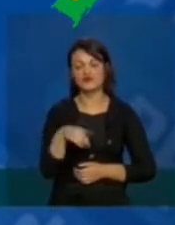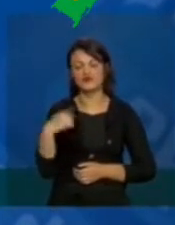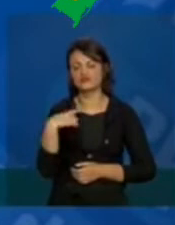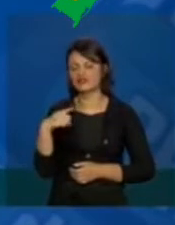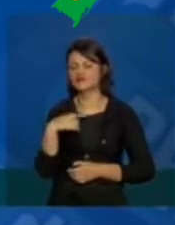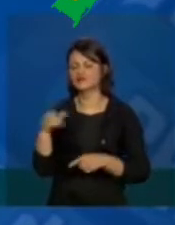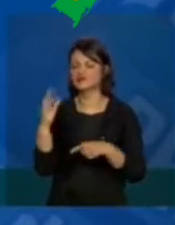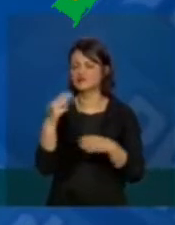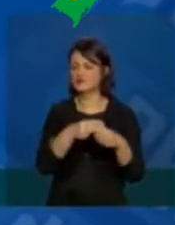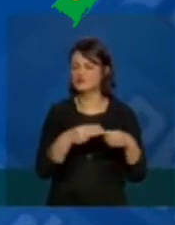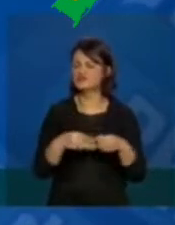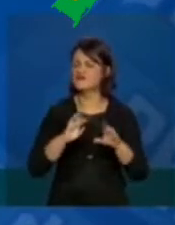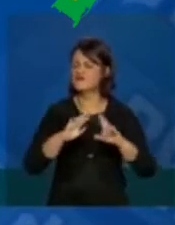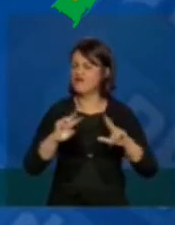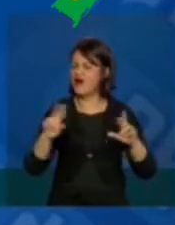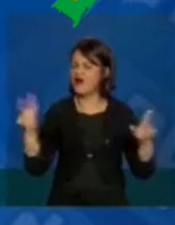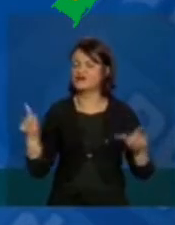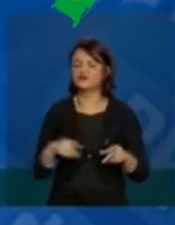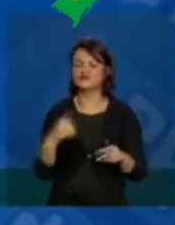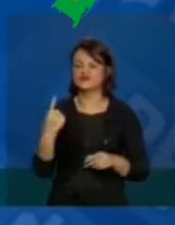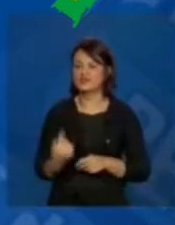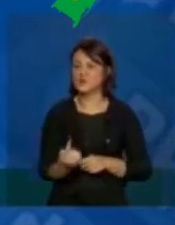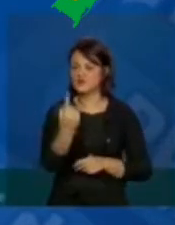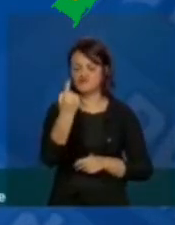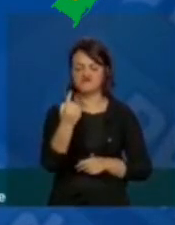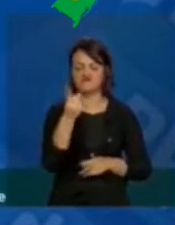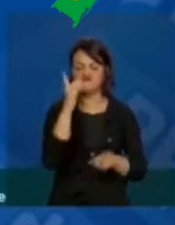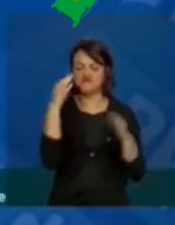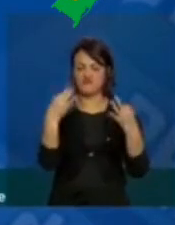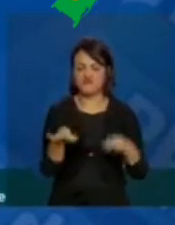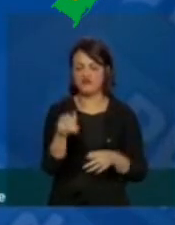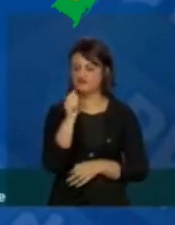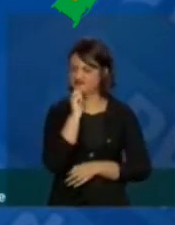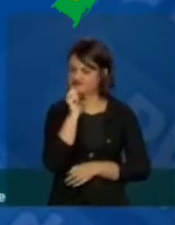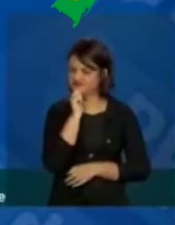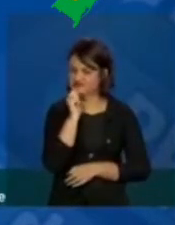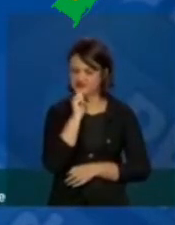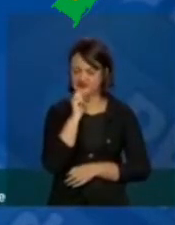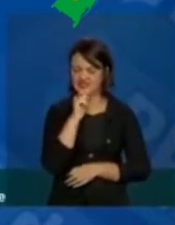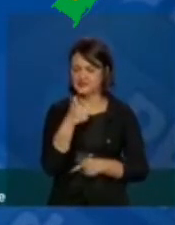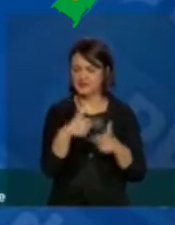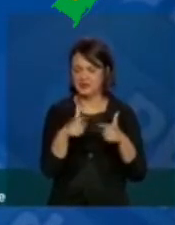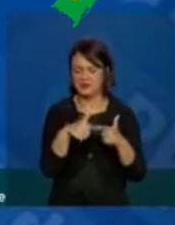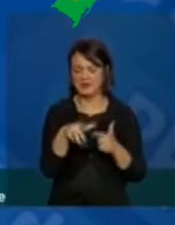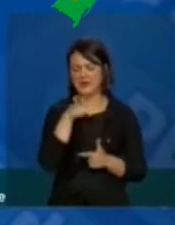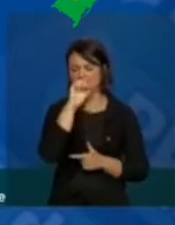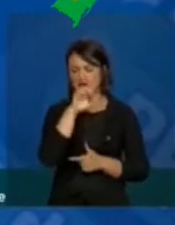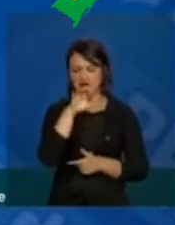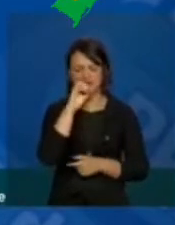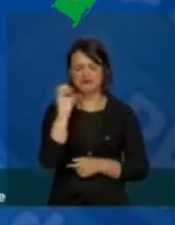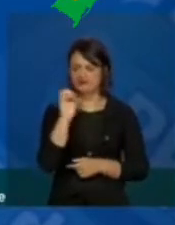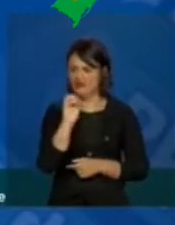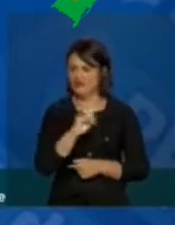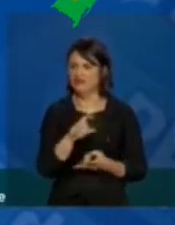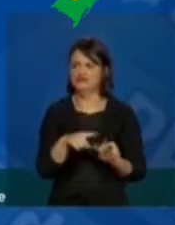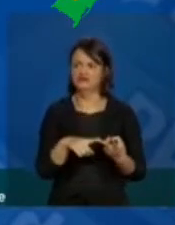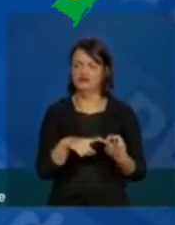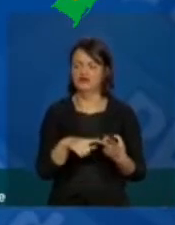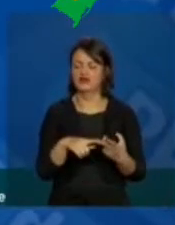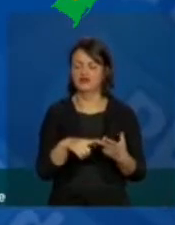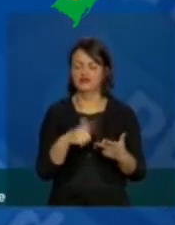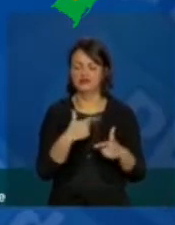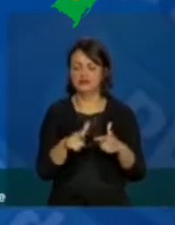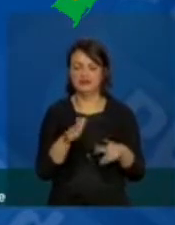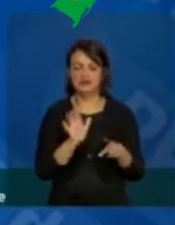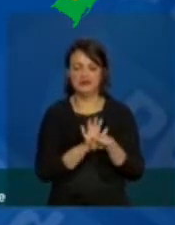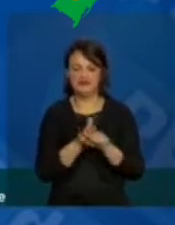vários municípios no Brasil que não tem um caso sequer registrado, nem de síndrome respiratória aguda grave, nem de casos de